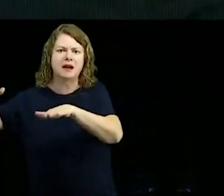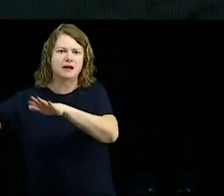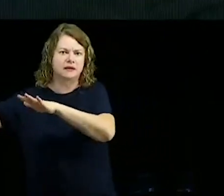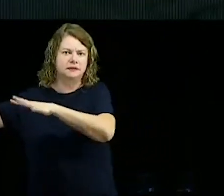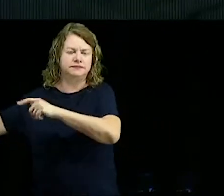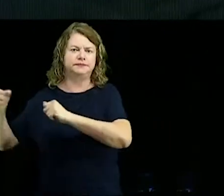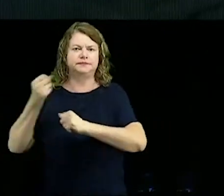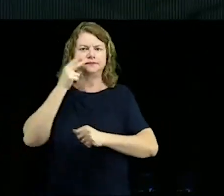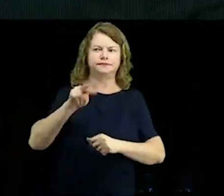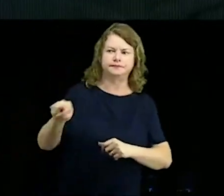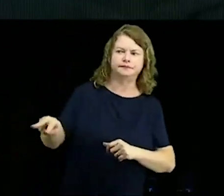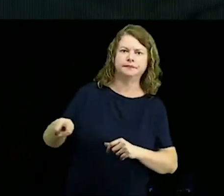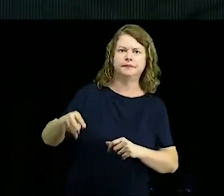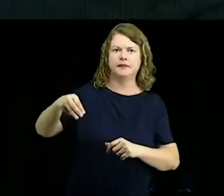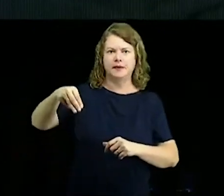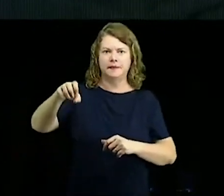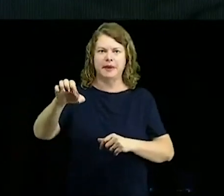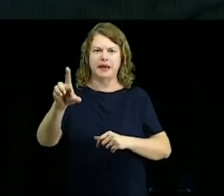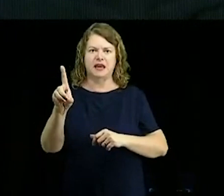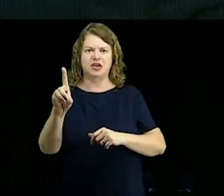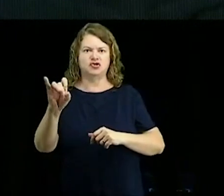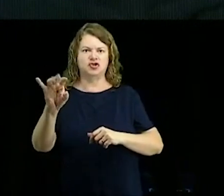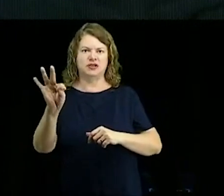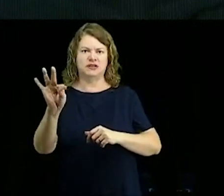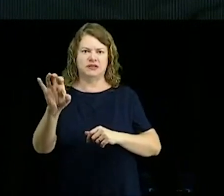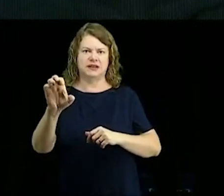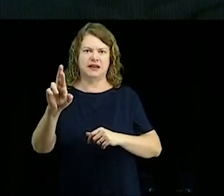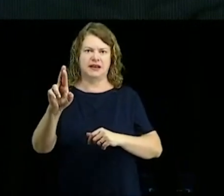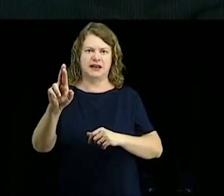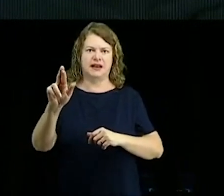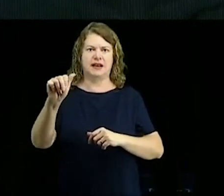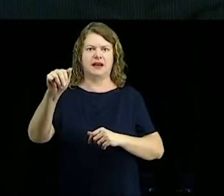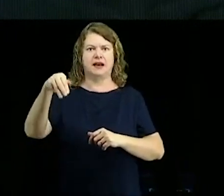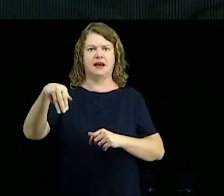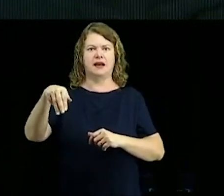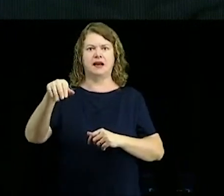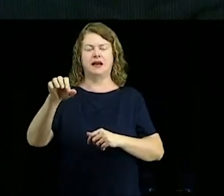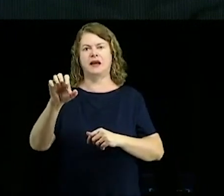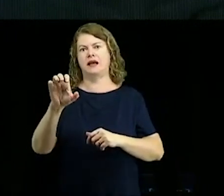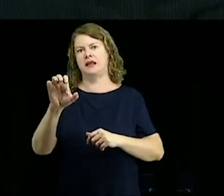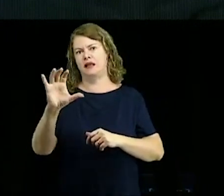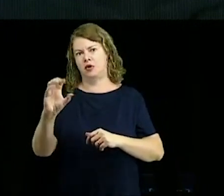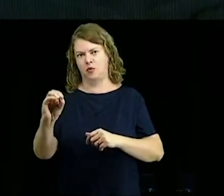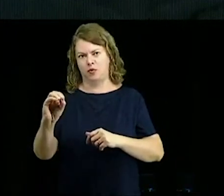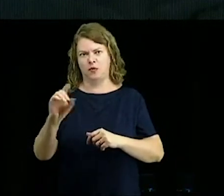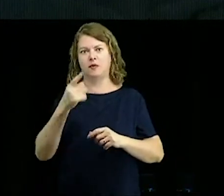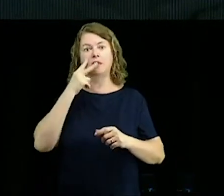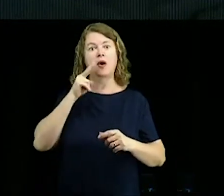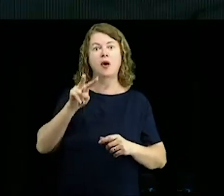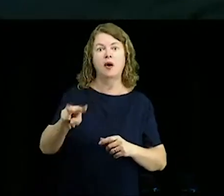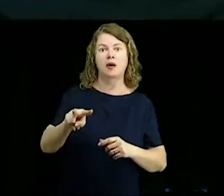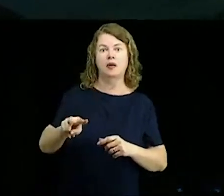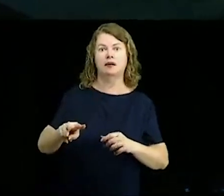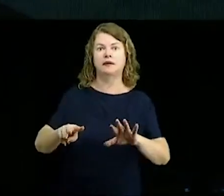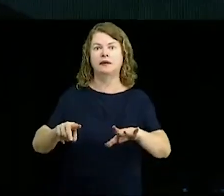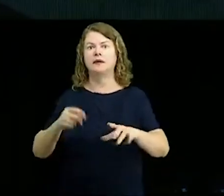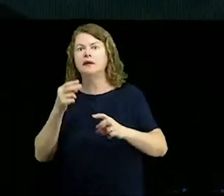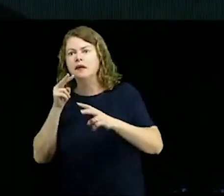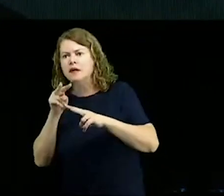está olhando para o mar Mediterrâneo, você vira de costas, você vê um vale, um enorme vale, chamado